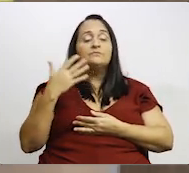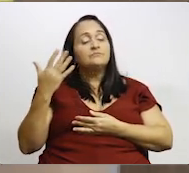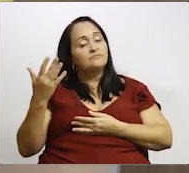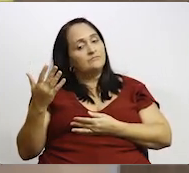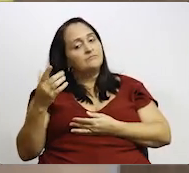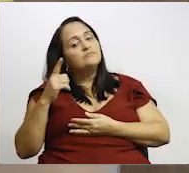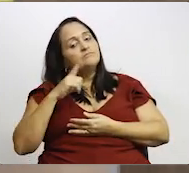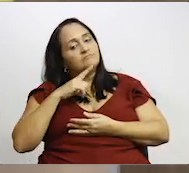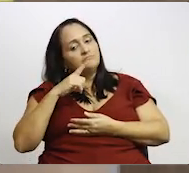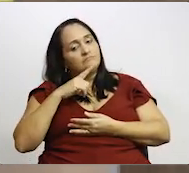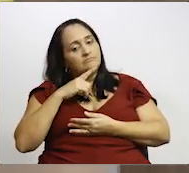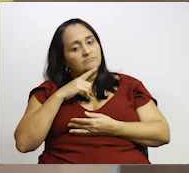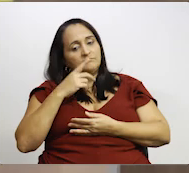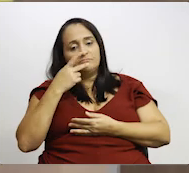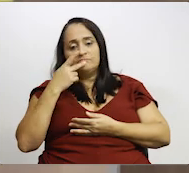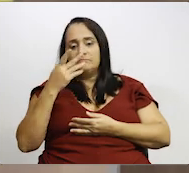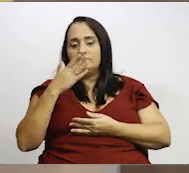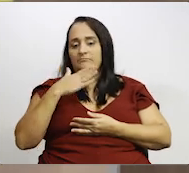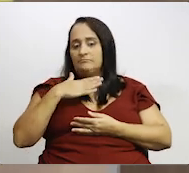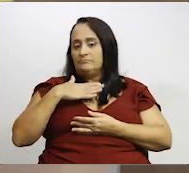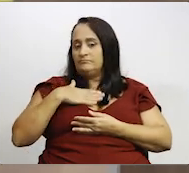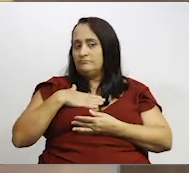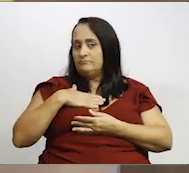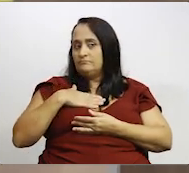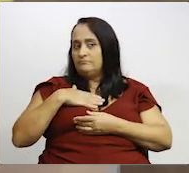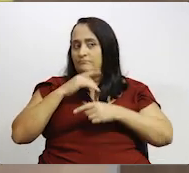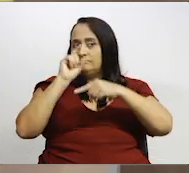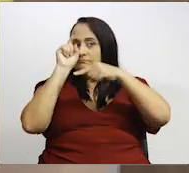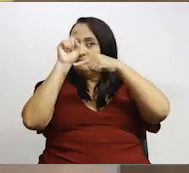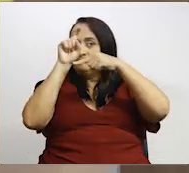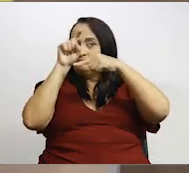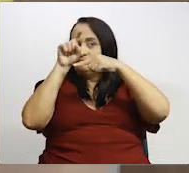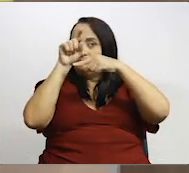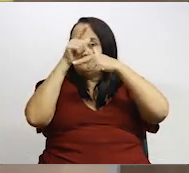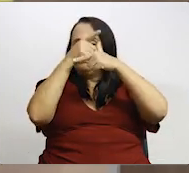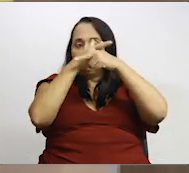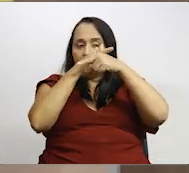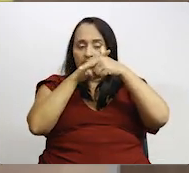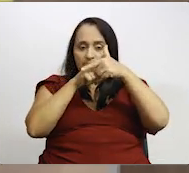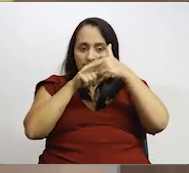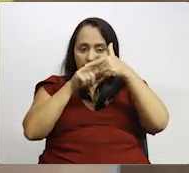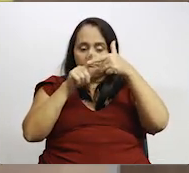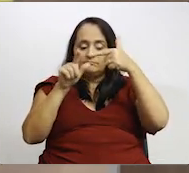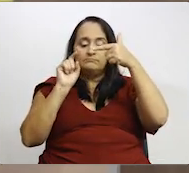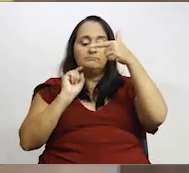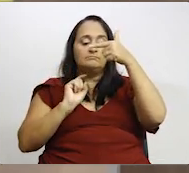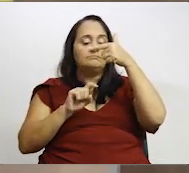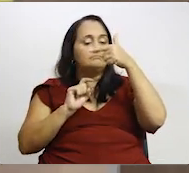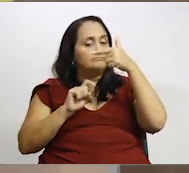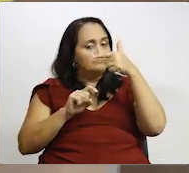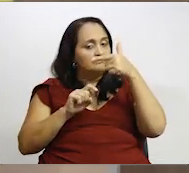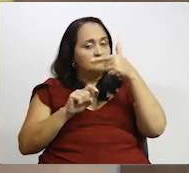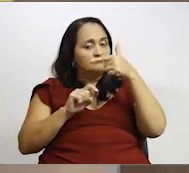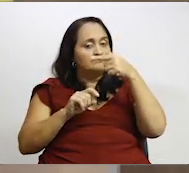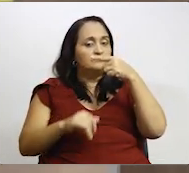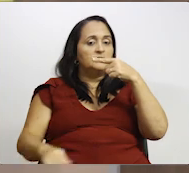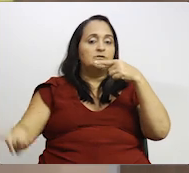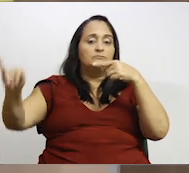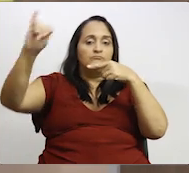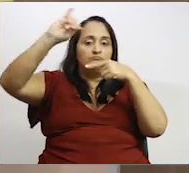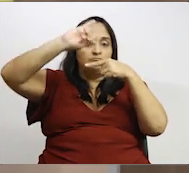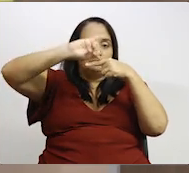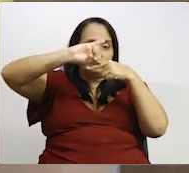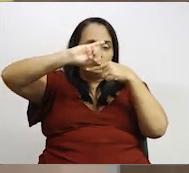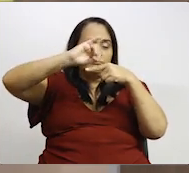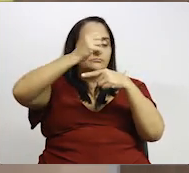fração aqui, certo? Onde ela falou, o meu dividendo se tornou o numerador. Numerador é o que fica